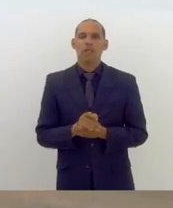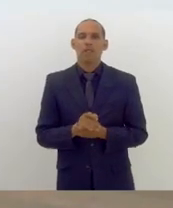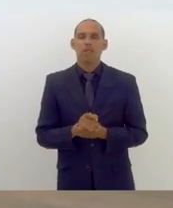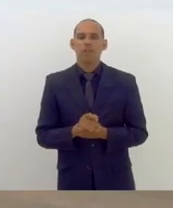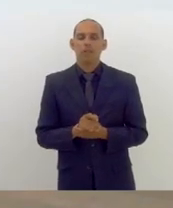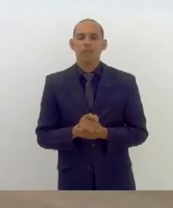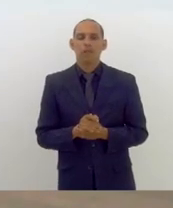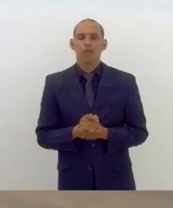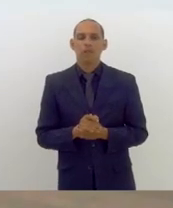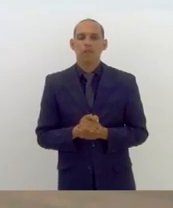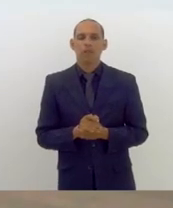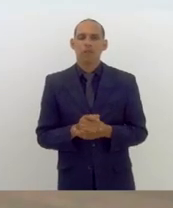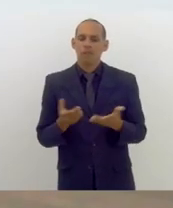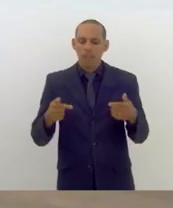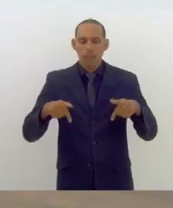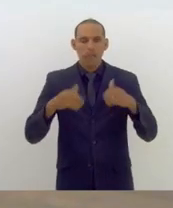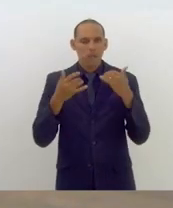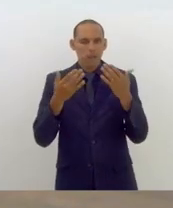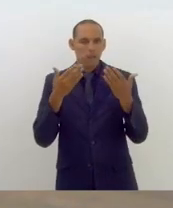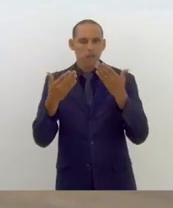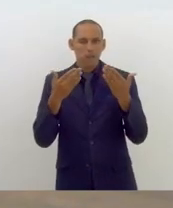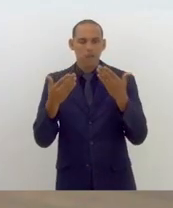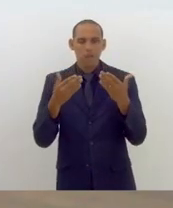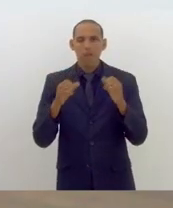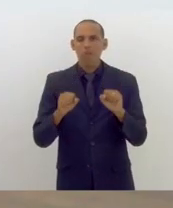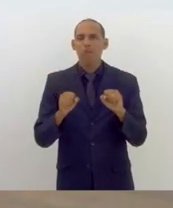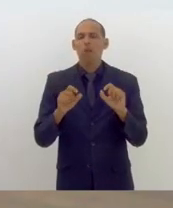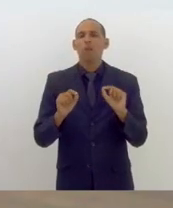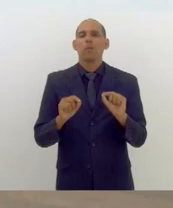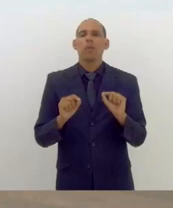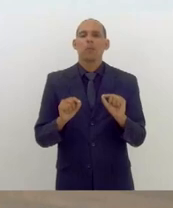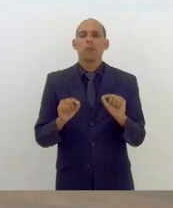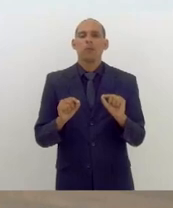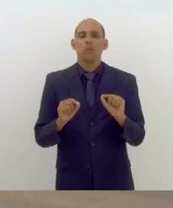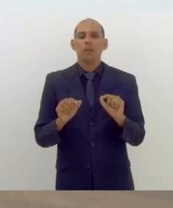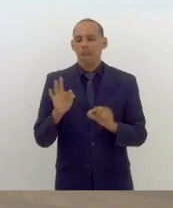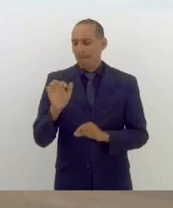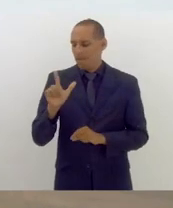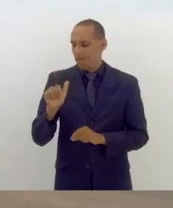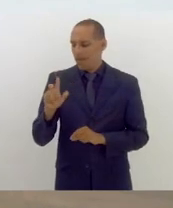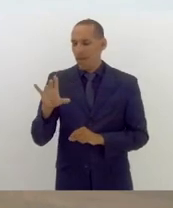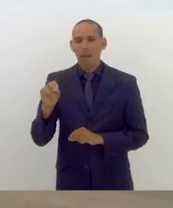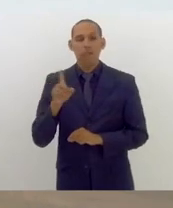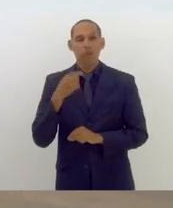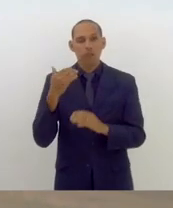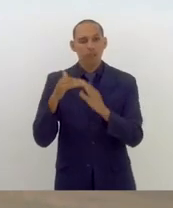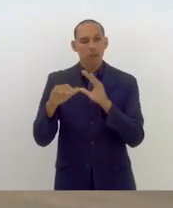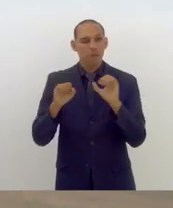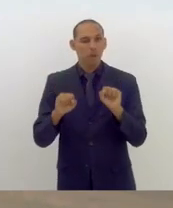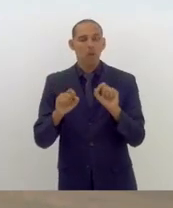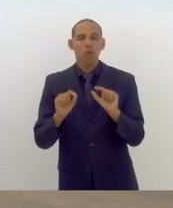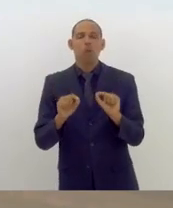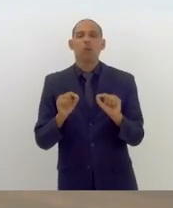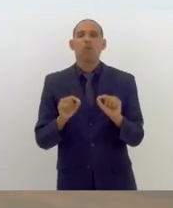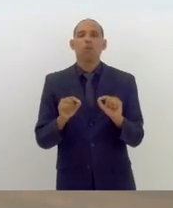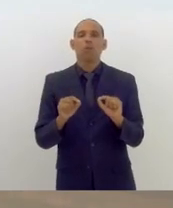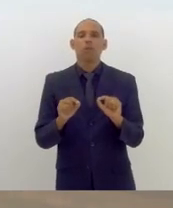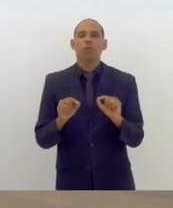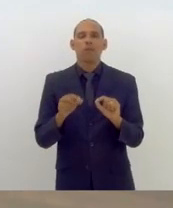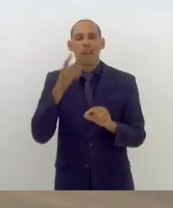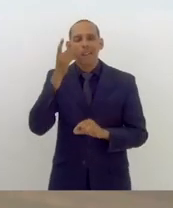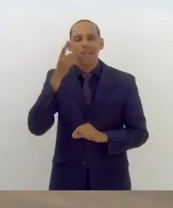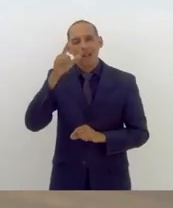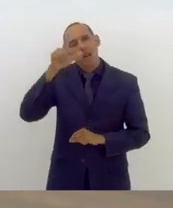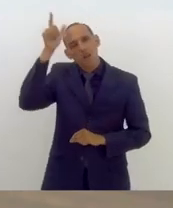e acho que essa audiência aqui poderia encaminhar em nome do deputado Flávio Serafina acho que a gente poderia encaminhar aqui o que o Deputado